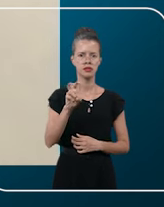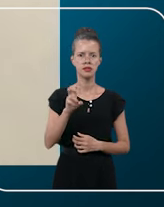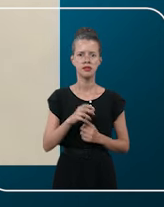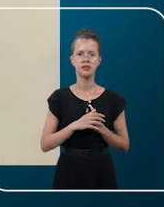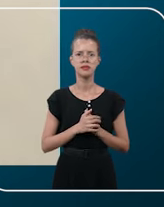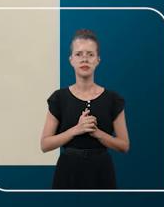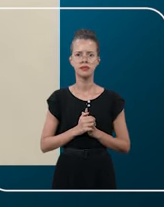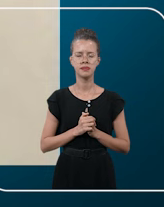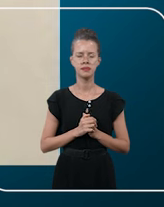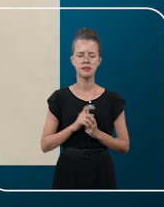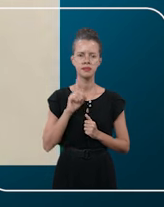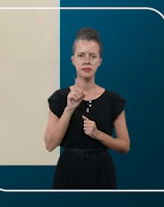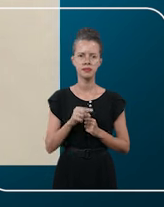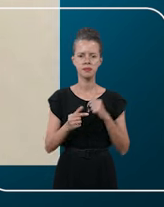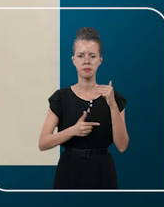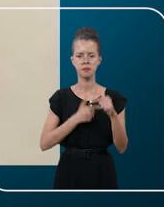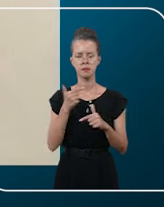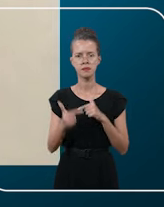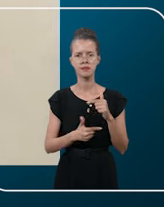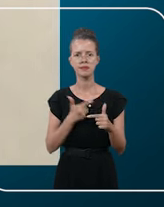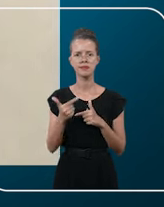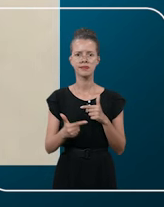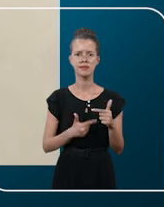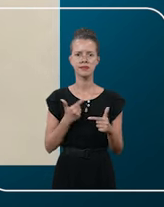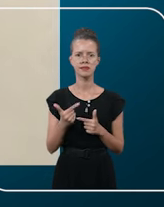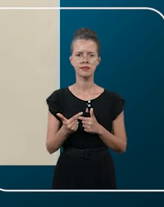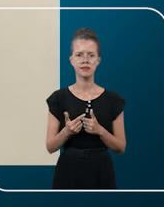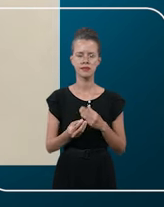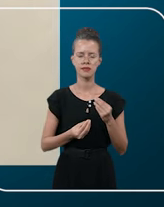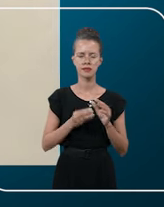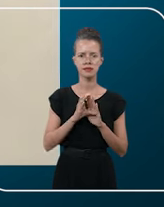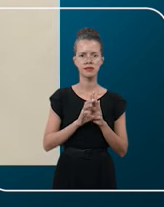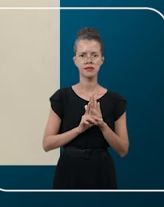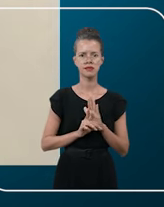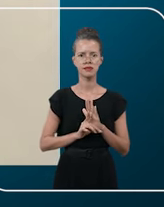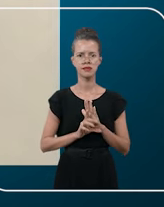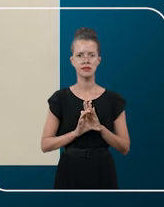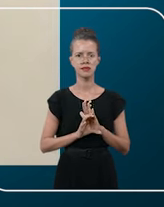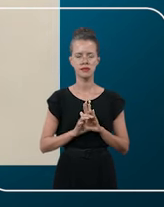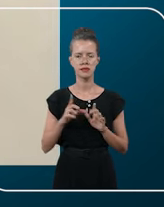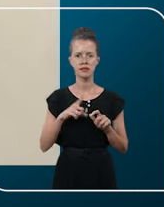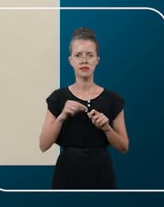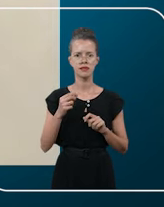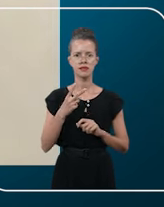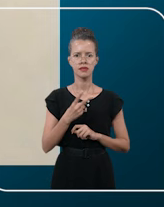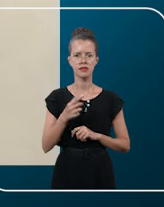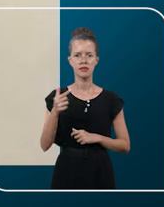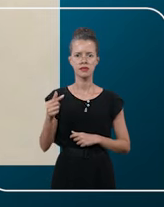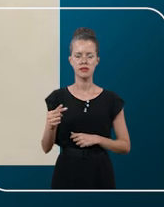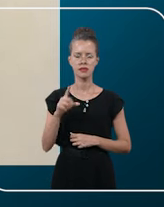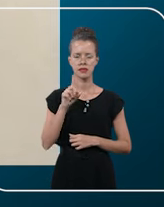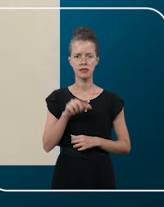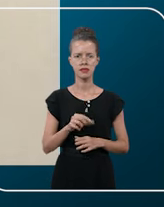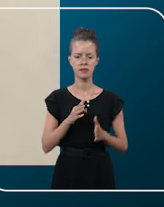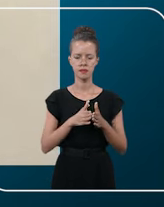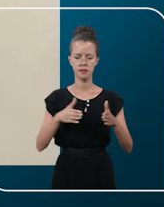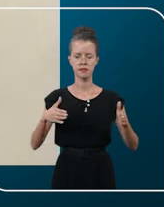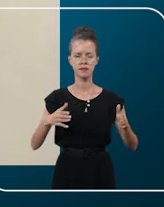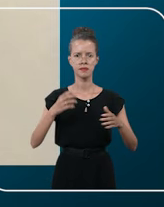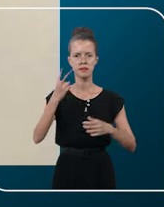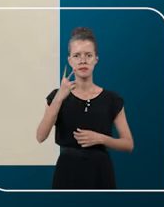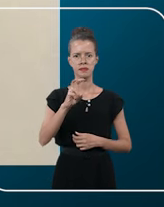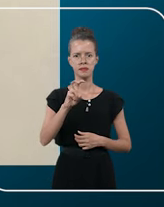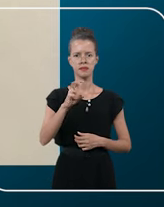de serviço, o Código de Defesa do Consumidor, o artigo 27, prevê o prazo de 5 anos. E se a ação promovida contra